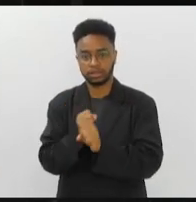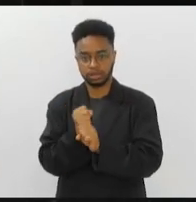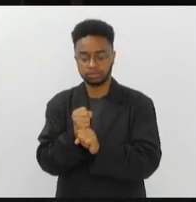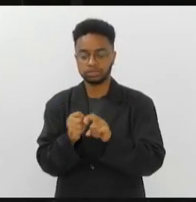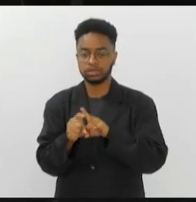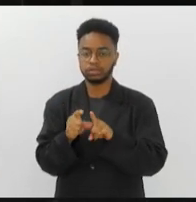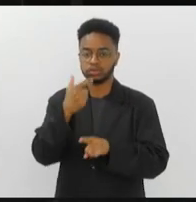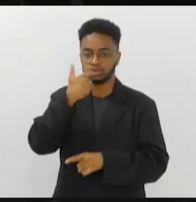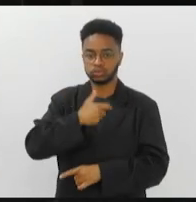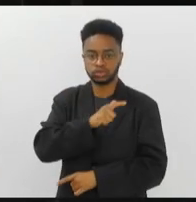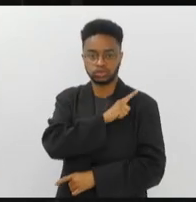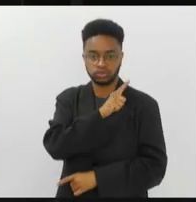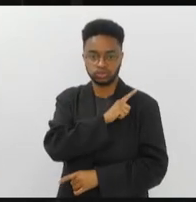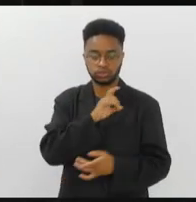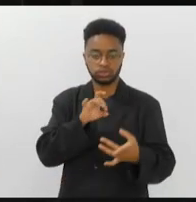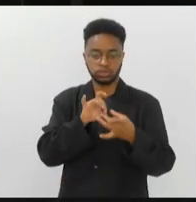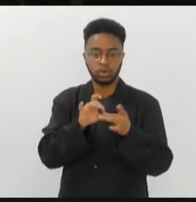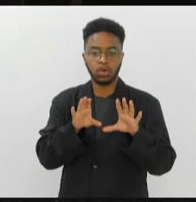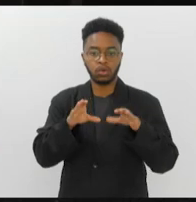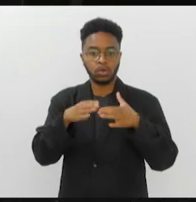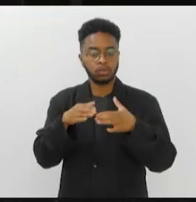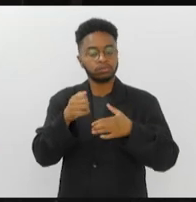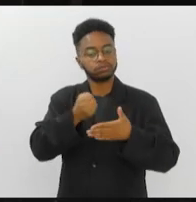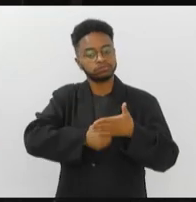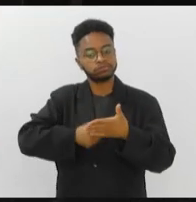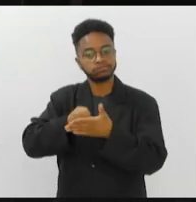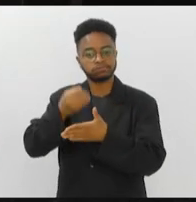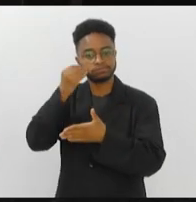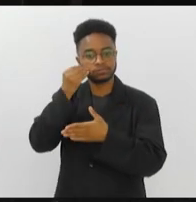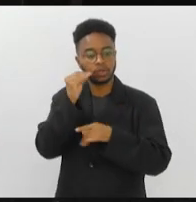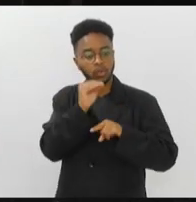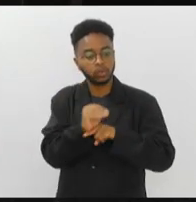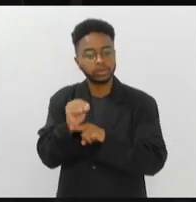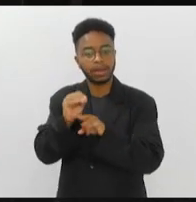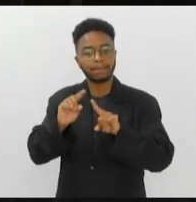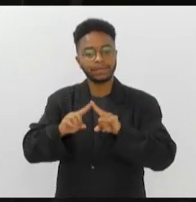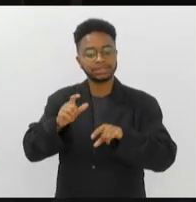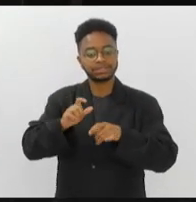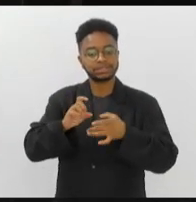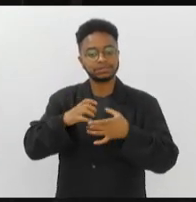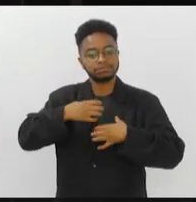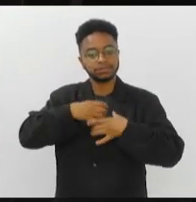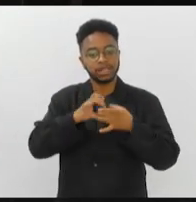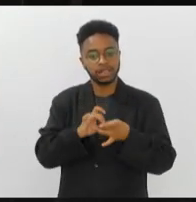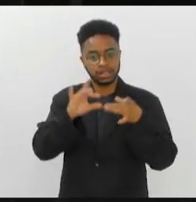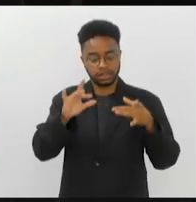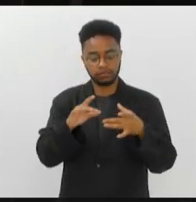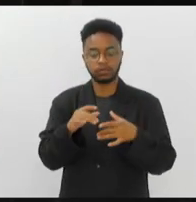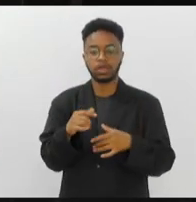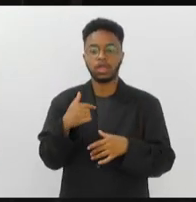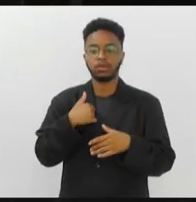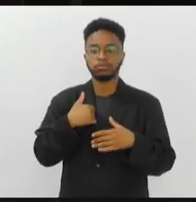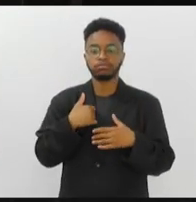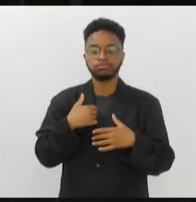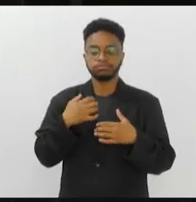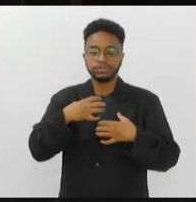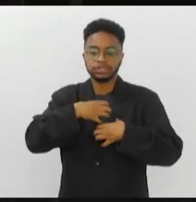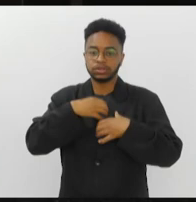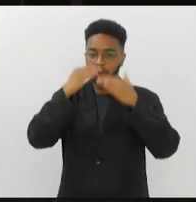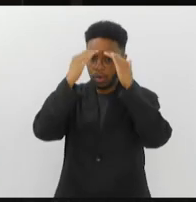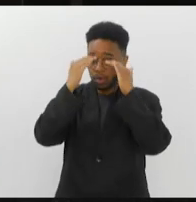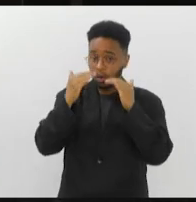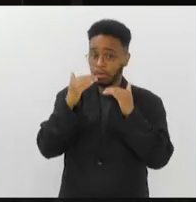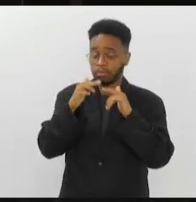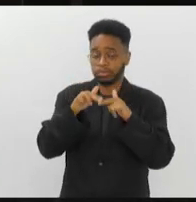parte de um coletivo que luta pelo cuidado em liberdade. Sinto-me honrada de receber esse prêmio, no ano